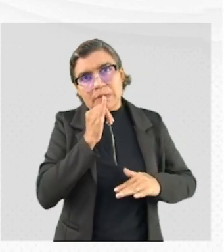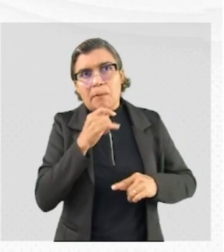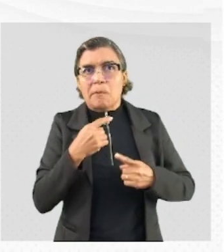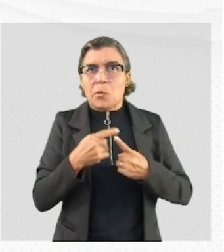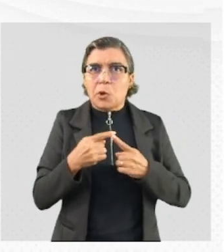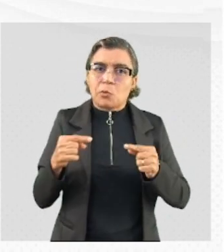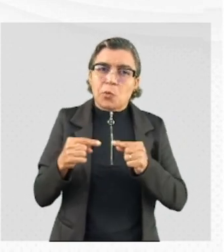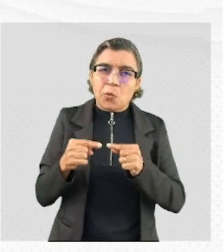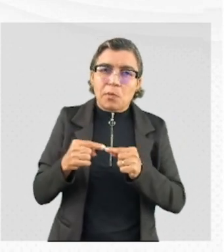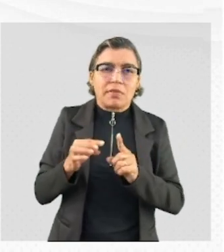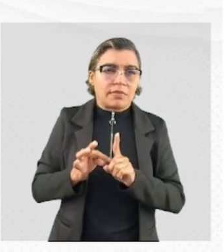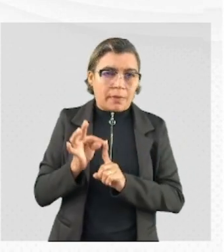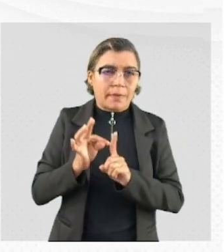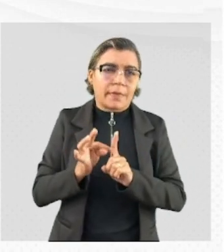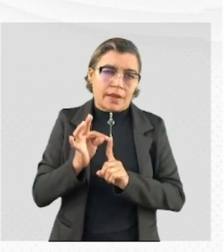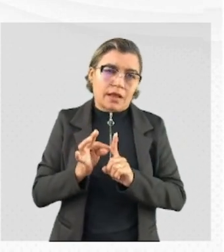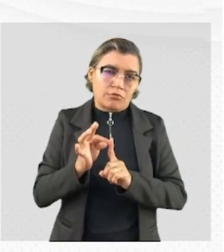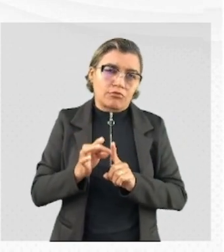ambiente.